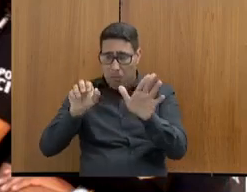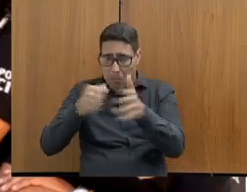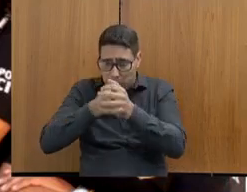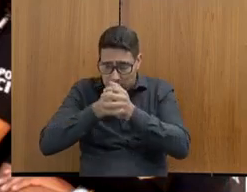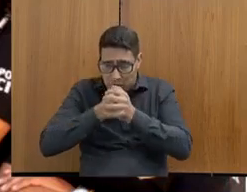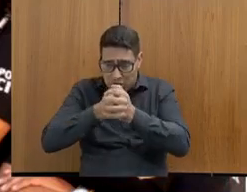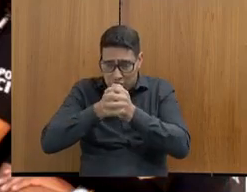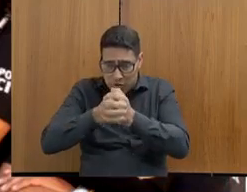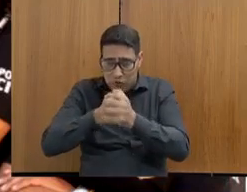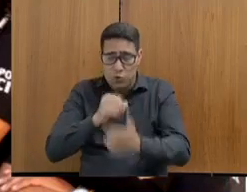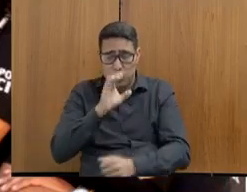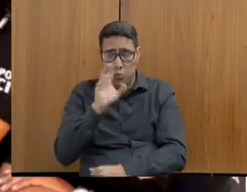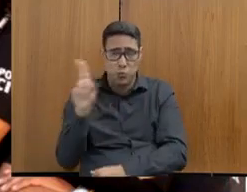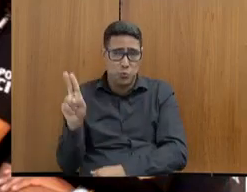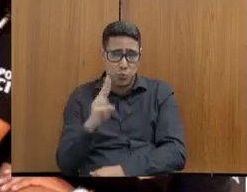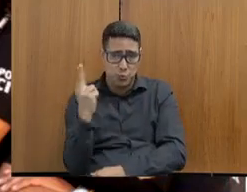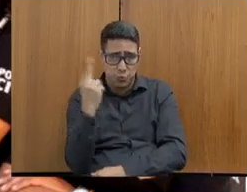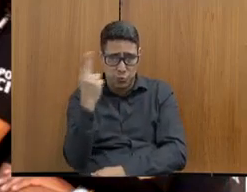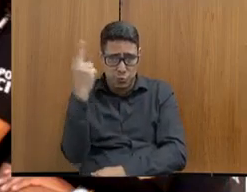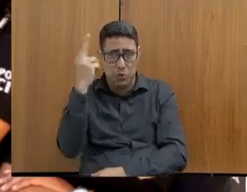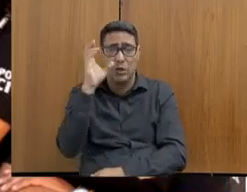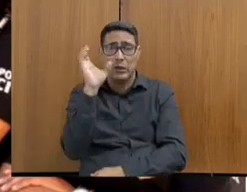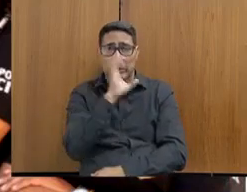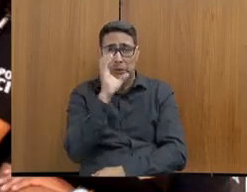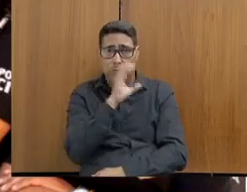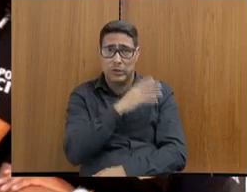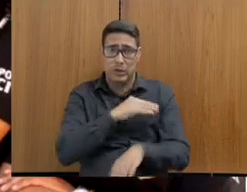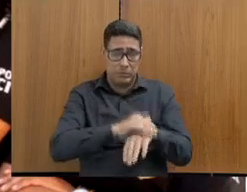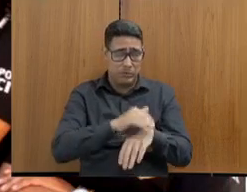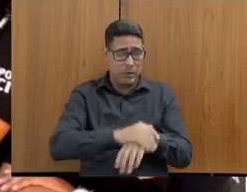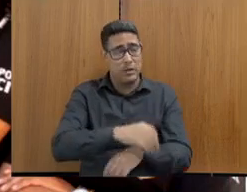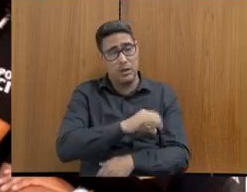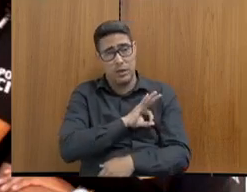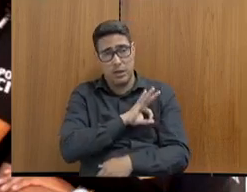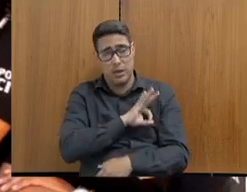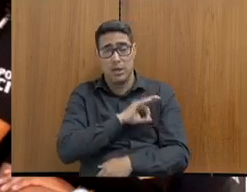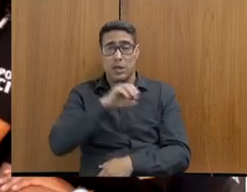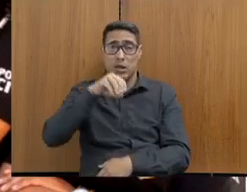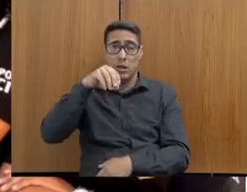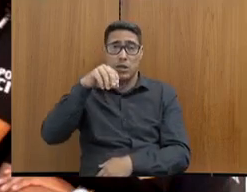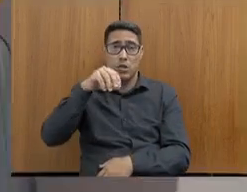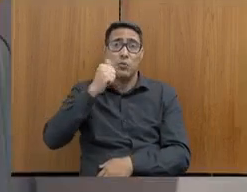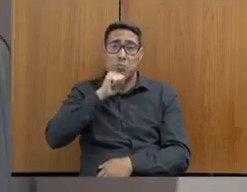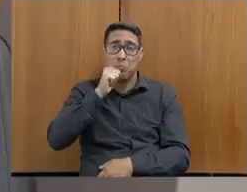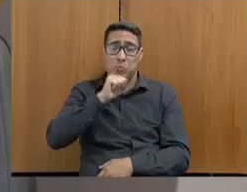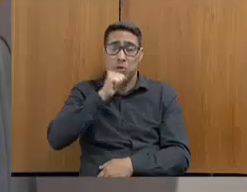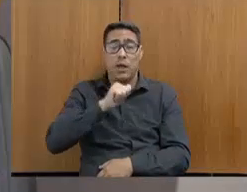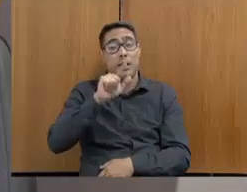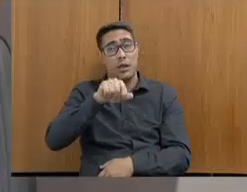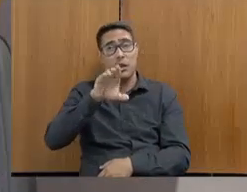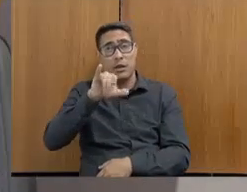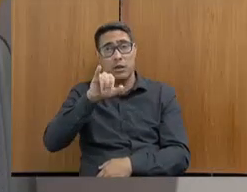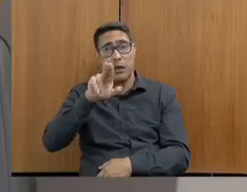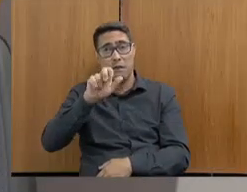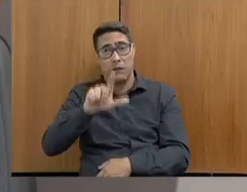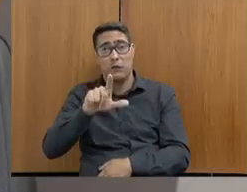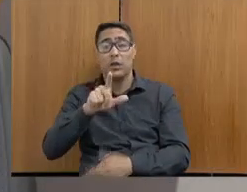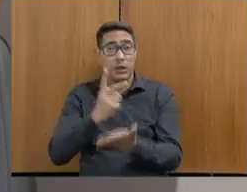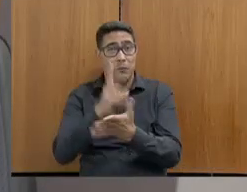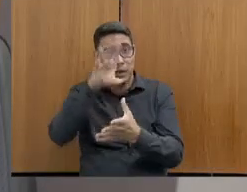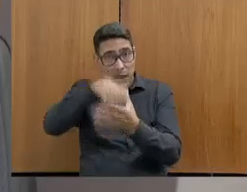pelas delegacias de mulheres e as delegacias de polícia da Polícia Civil né dentro também dessa sensibilidade